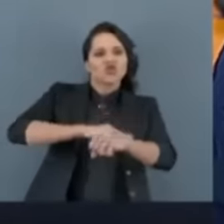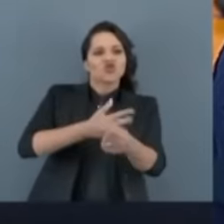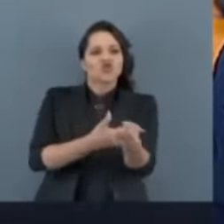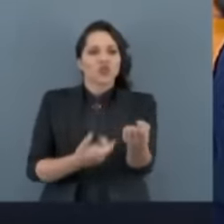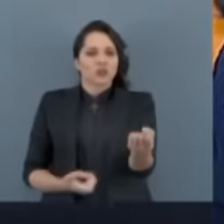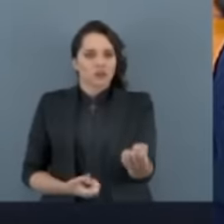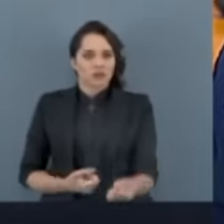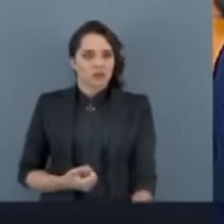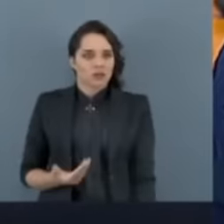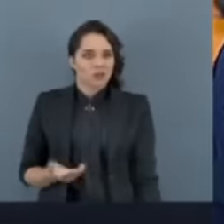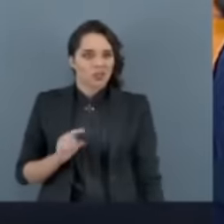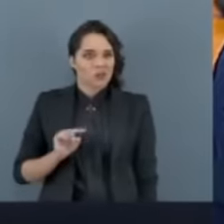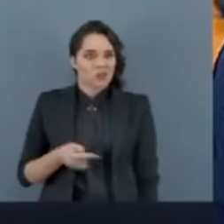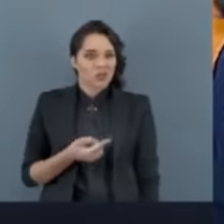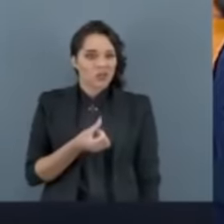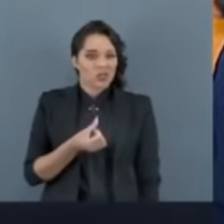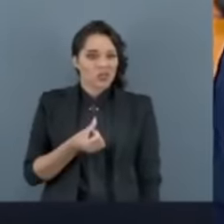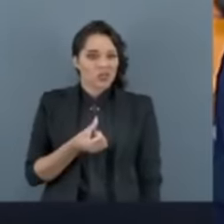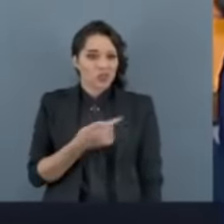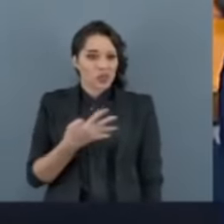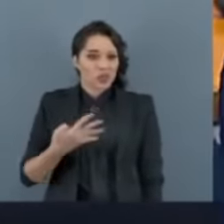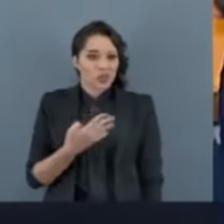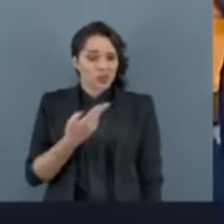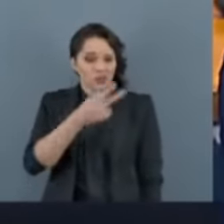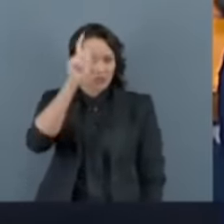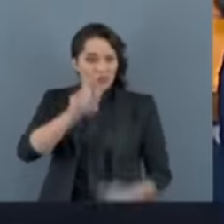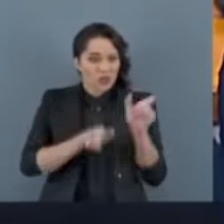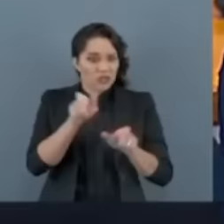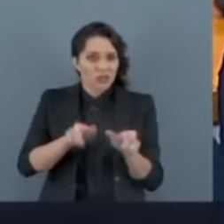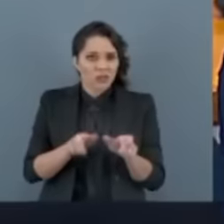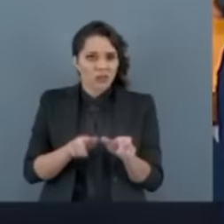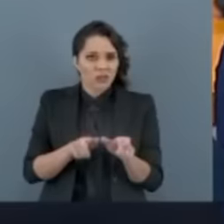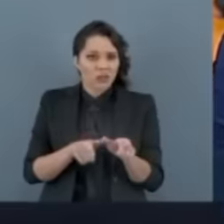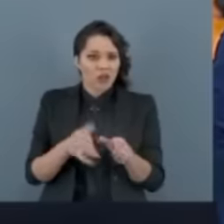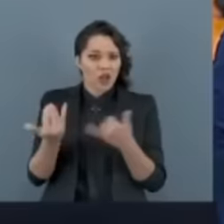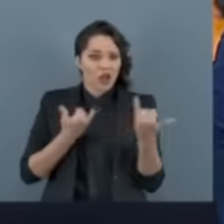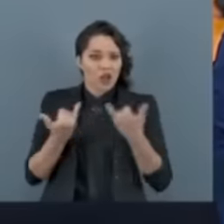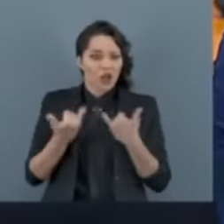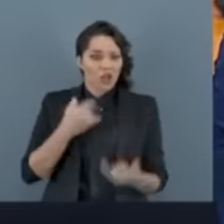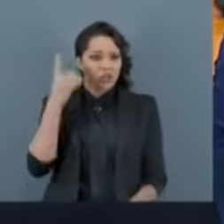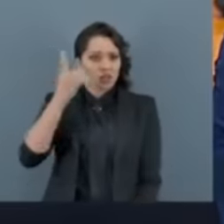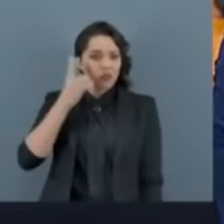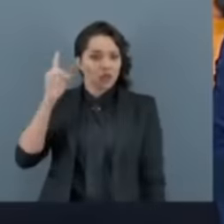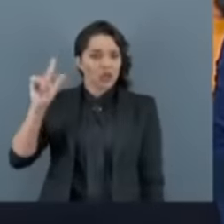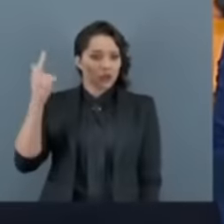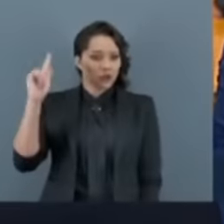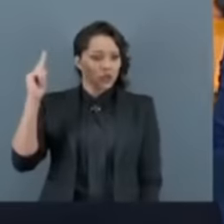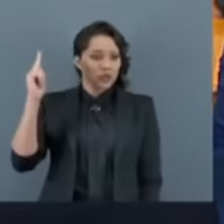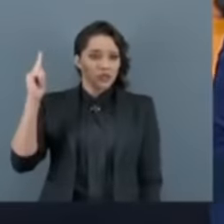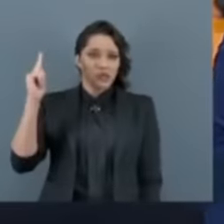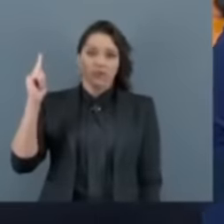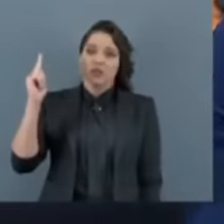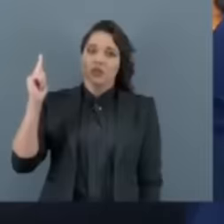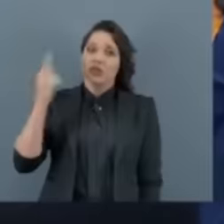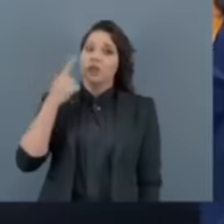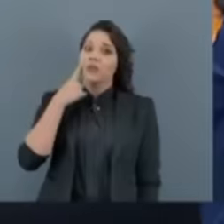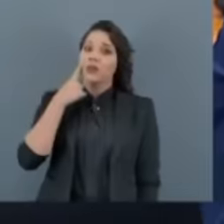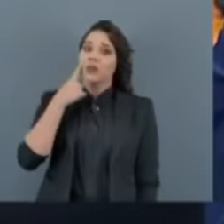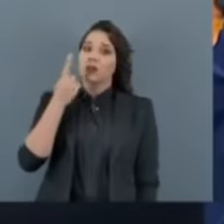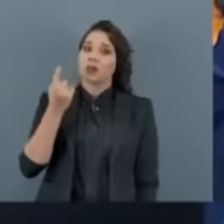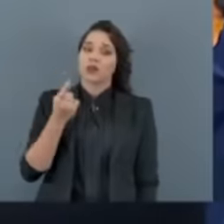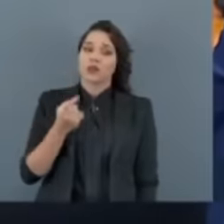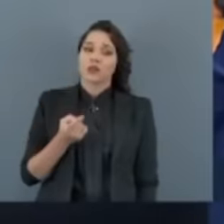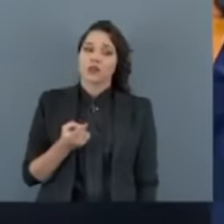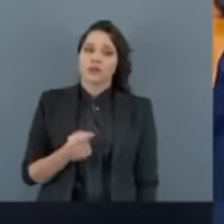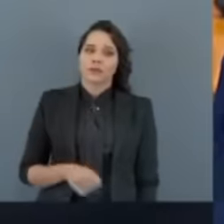tem 1.744 habitantes. Eu recebi esse áudio aqui de um deputado estadual, lá de Goiânia, e olha aqui, ó.